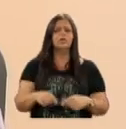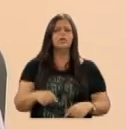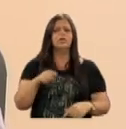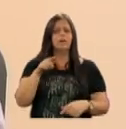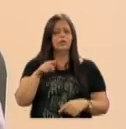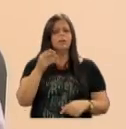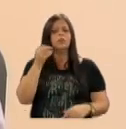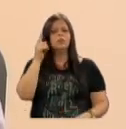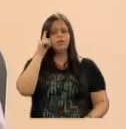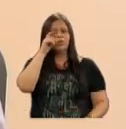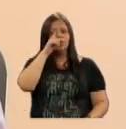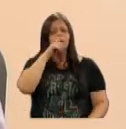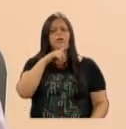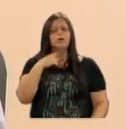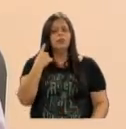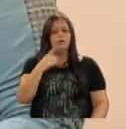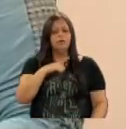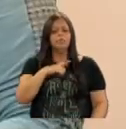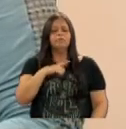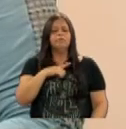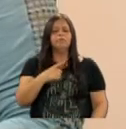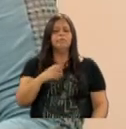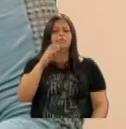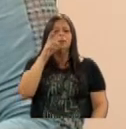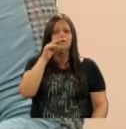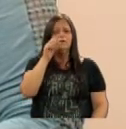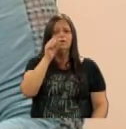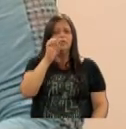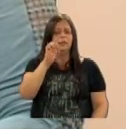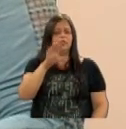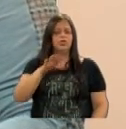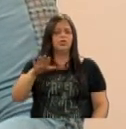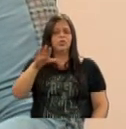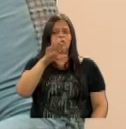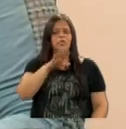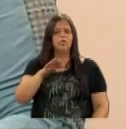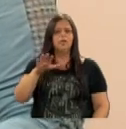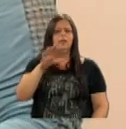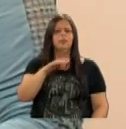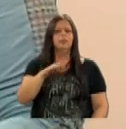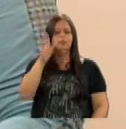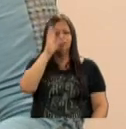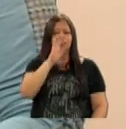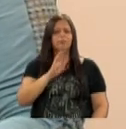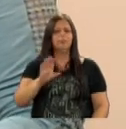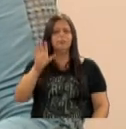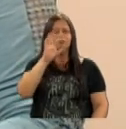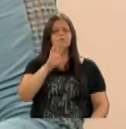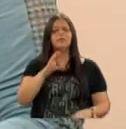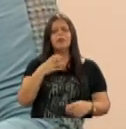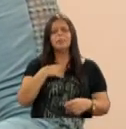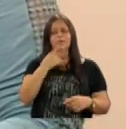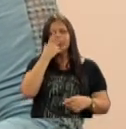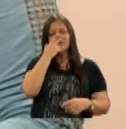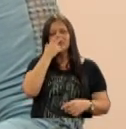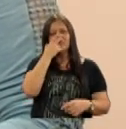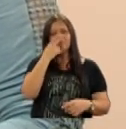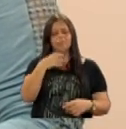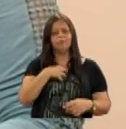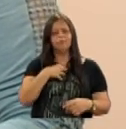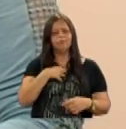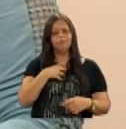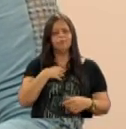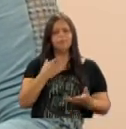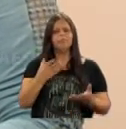é esse é um aspecto bem difícil que nós enfrentamos é uma crise hoje geral lin em termos de brasil e da mesma forma